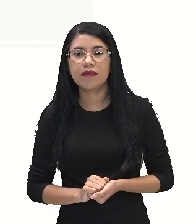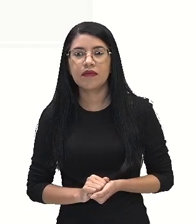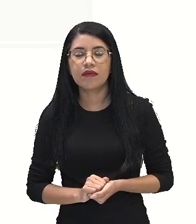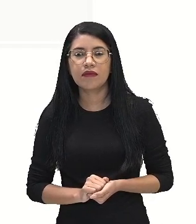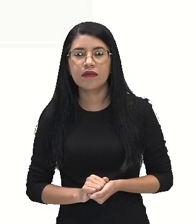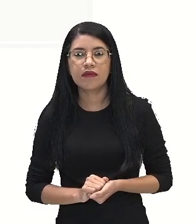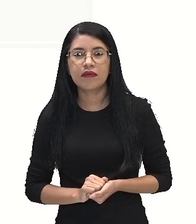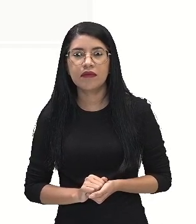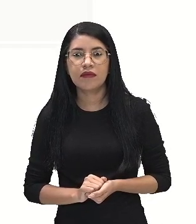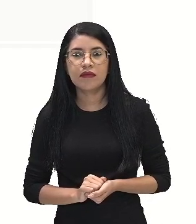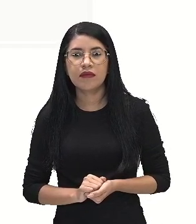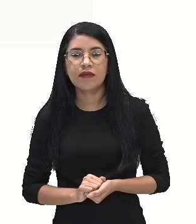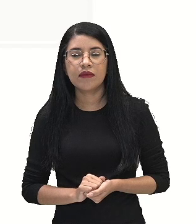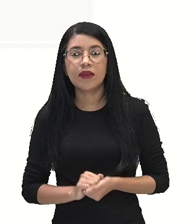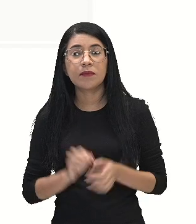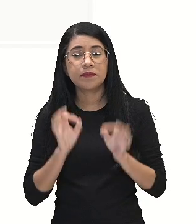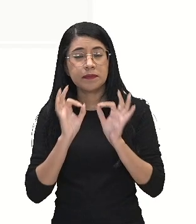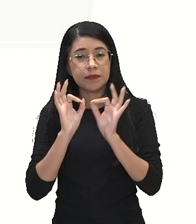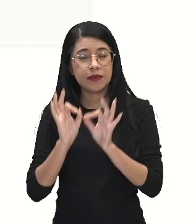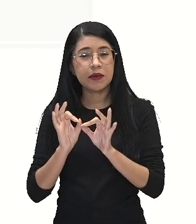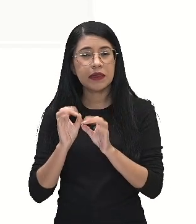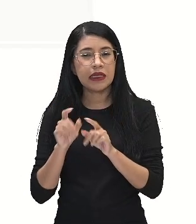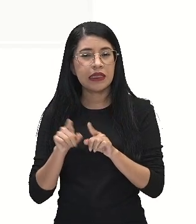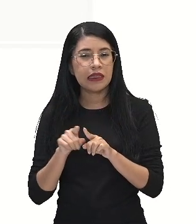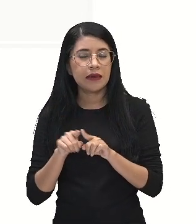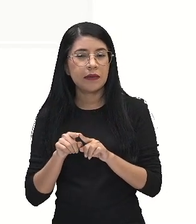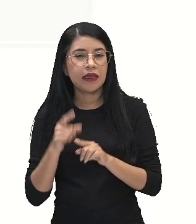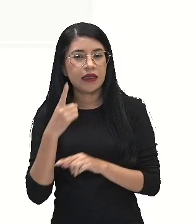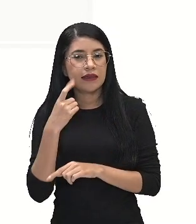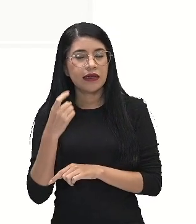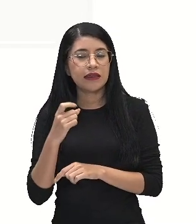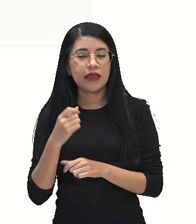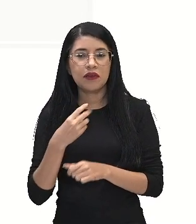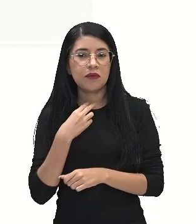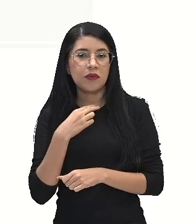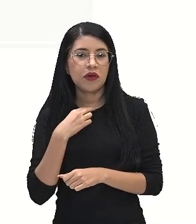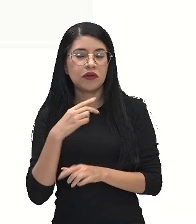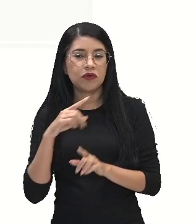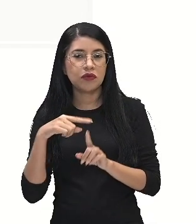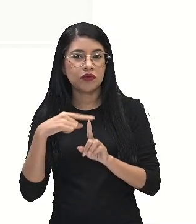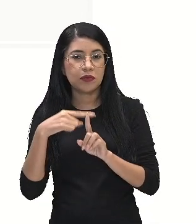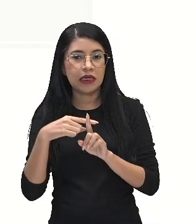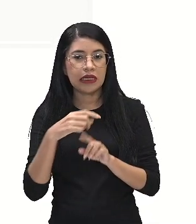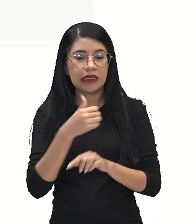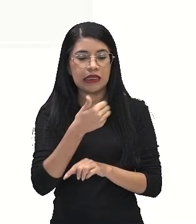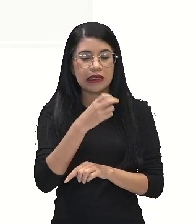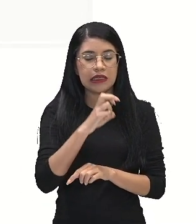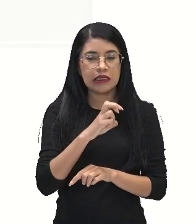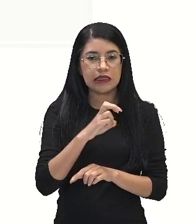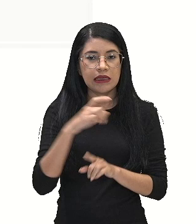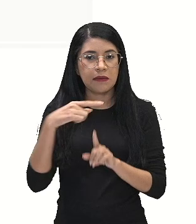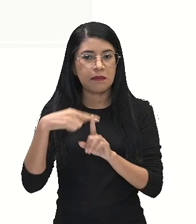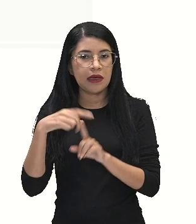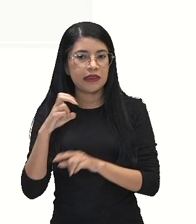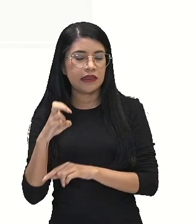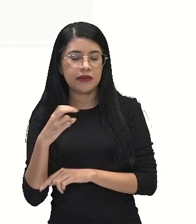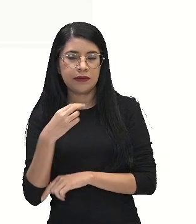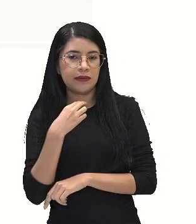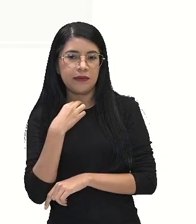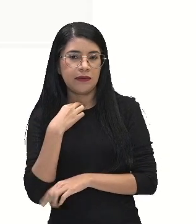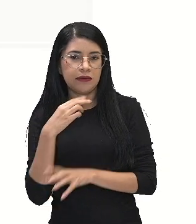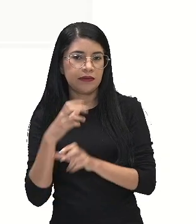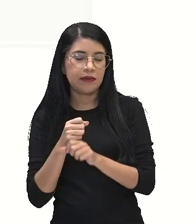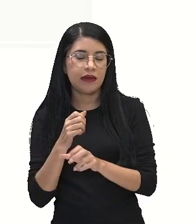tem algo interessante aqui, ó. Você não pode somar esse 5 com 15, tá? Ou 15 mais 5. Por